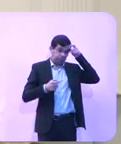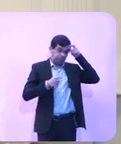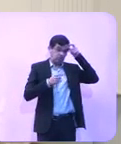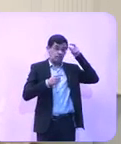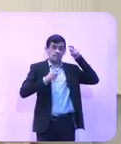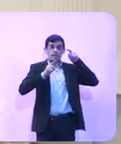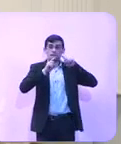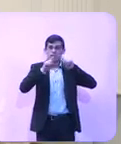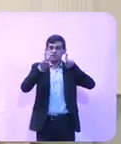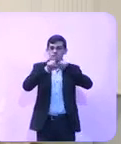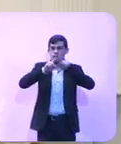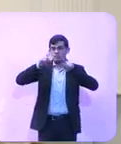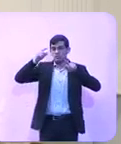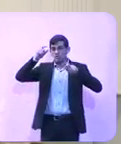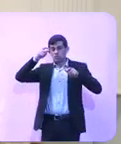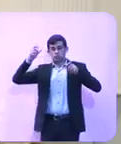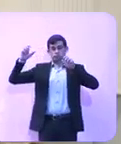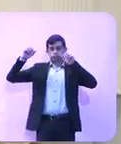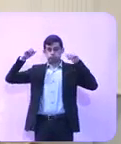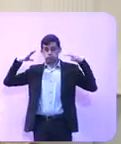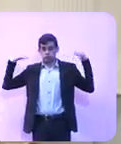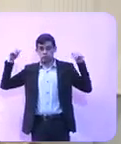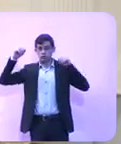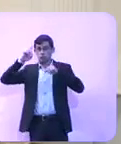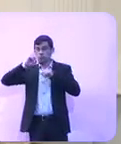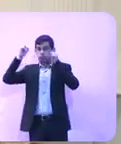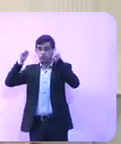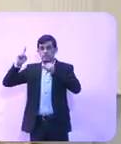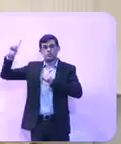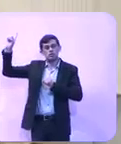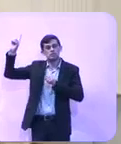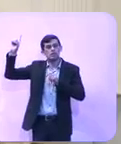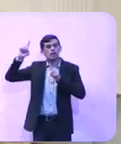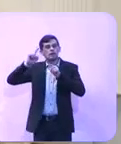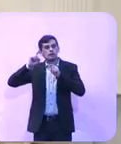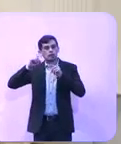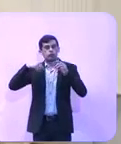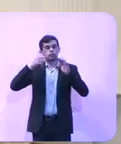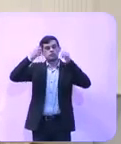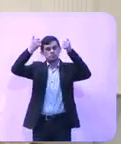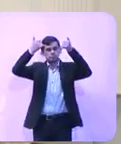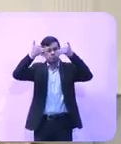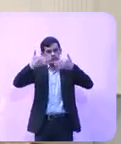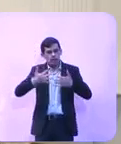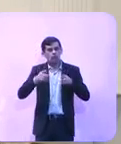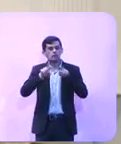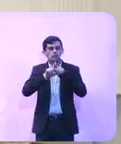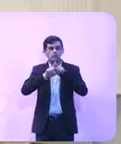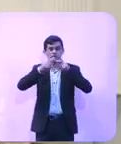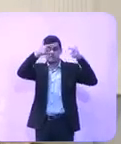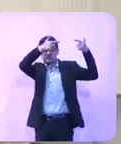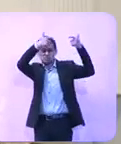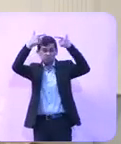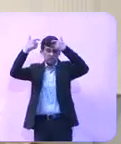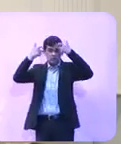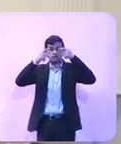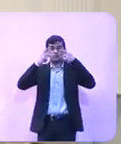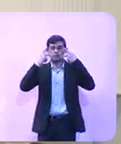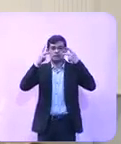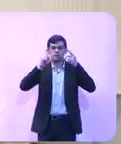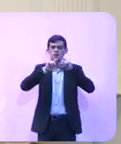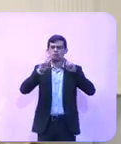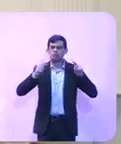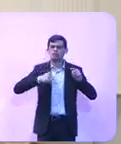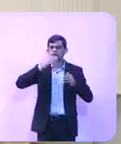demoníacas, que a gente tem que exercer o poder de Deus. Eu vou falar um pouquinho sobre essa batalha nesse sermão, mas eu creio